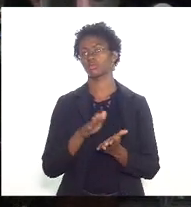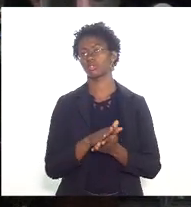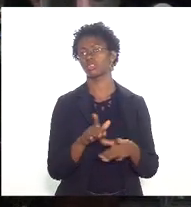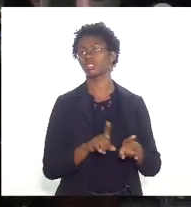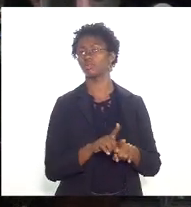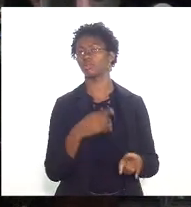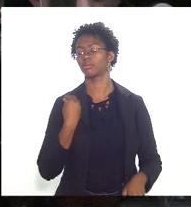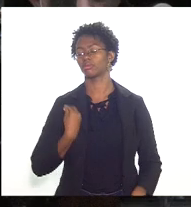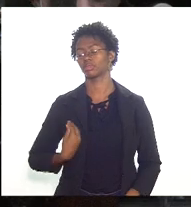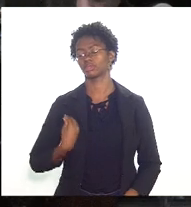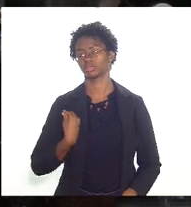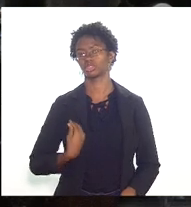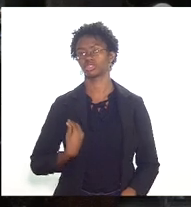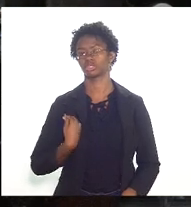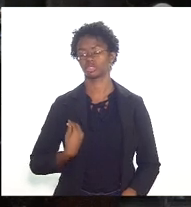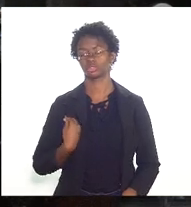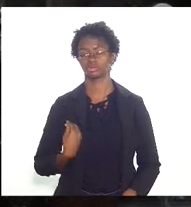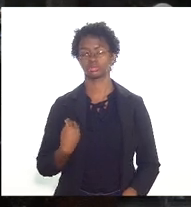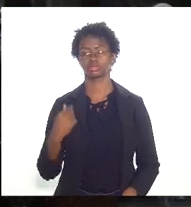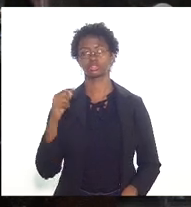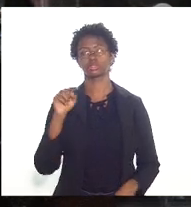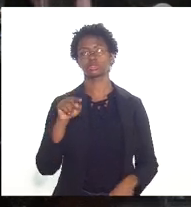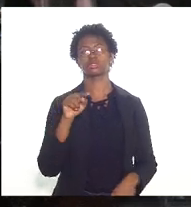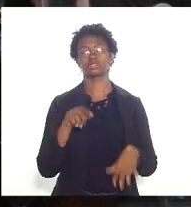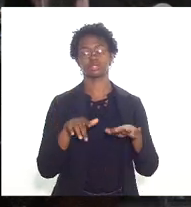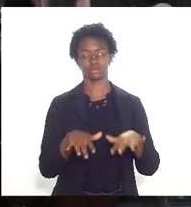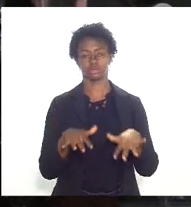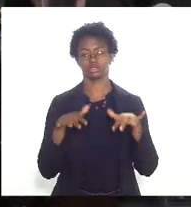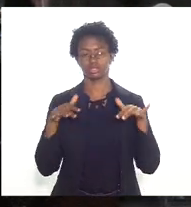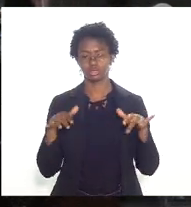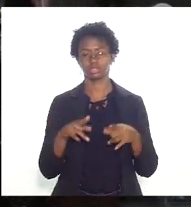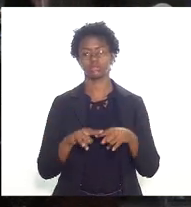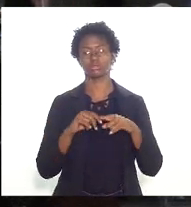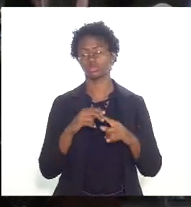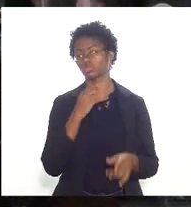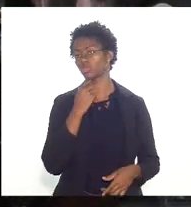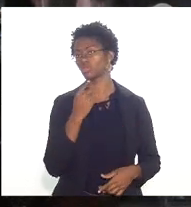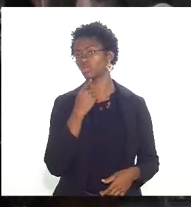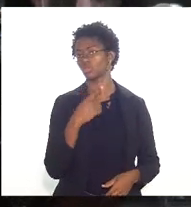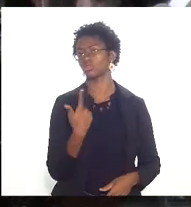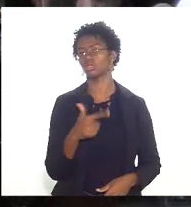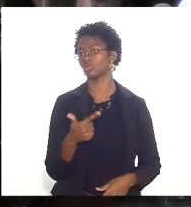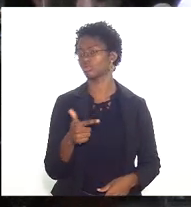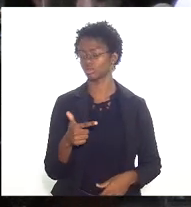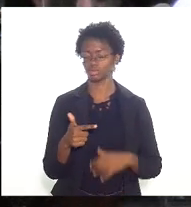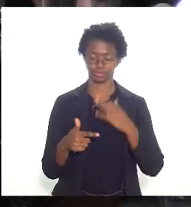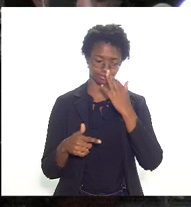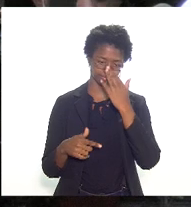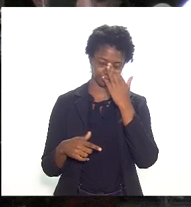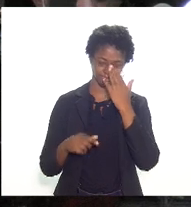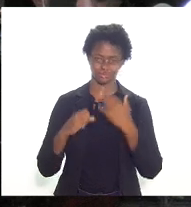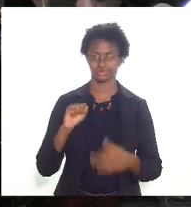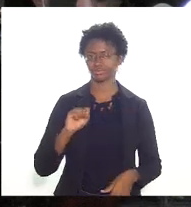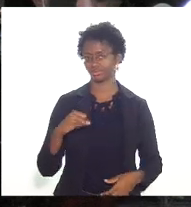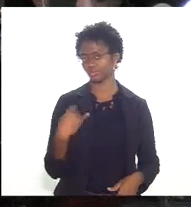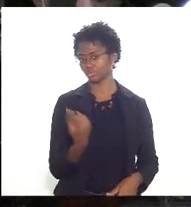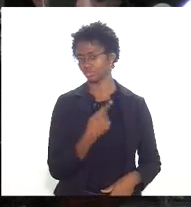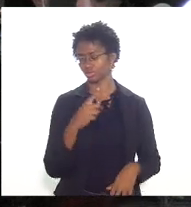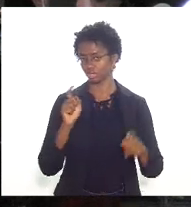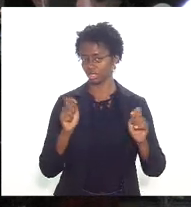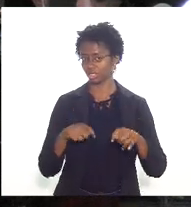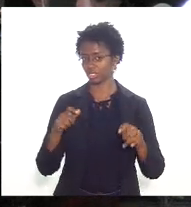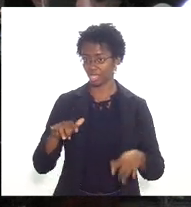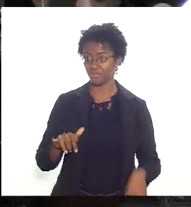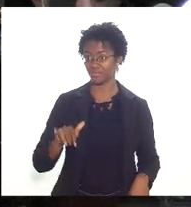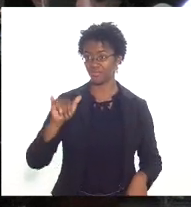participar dessa audiência pública porque eu tenho dúvida se a gente pode ter tanto volume de